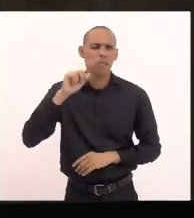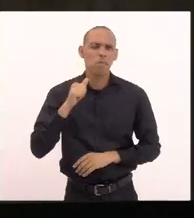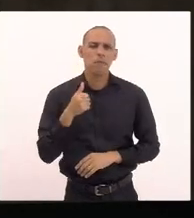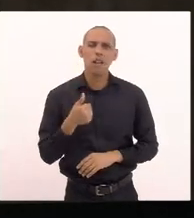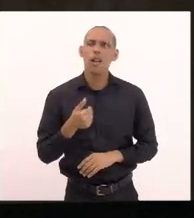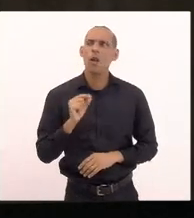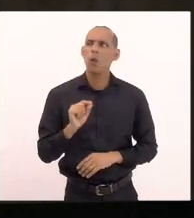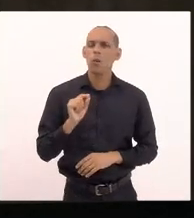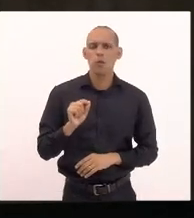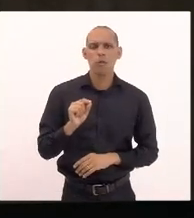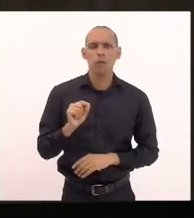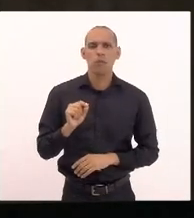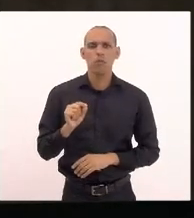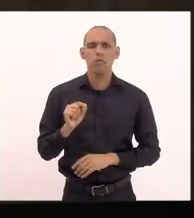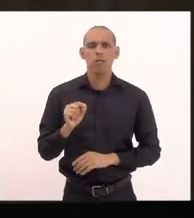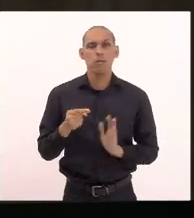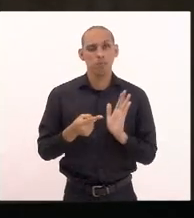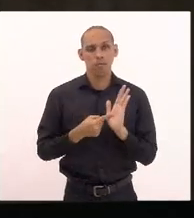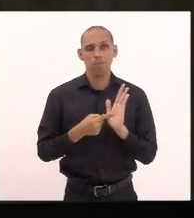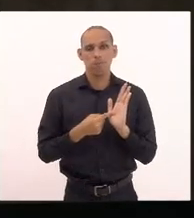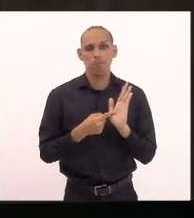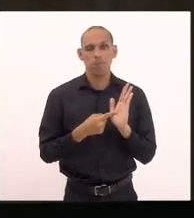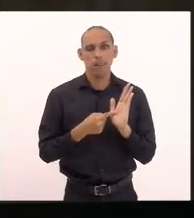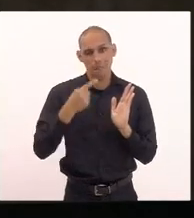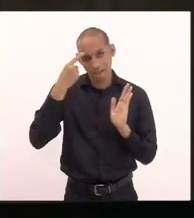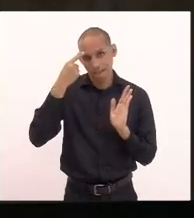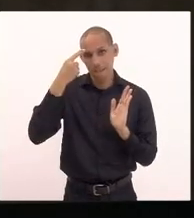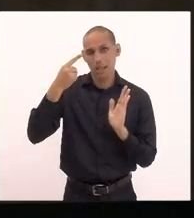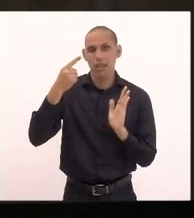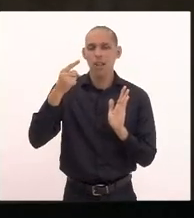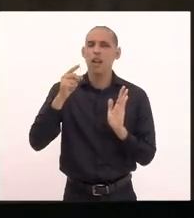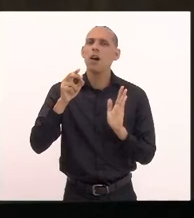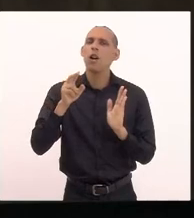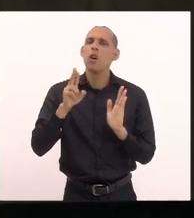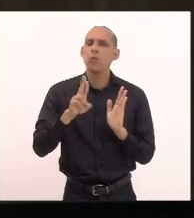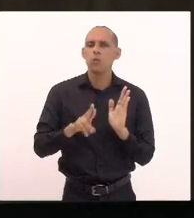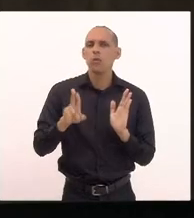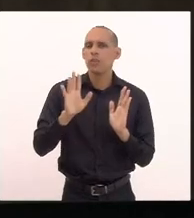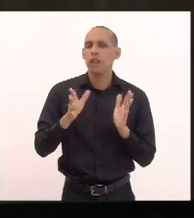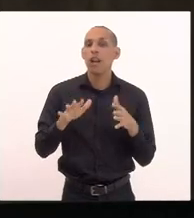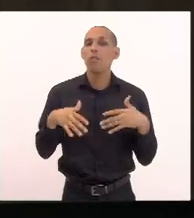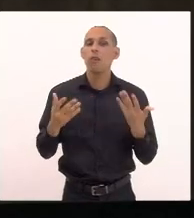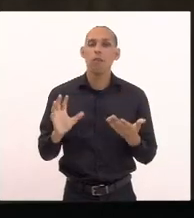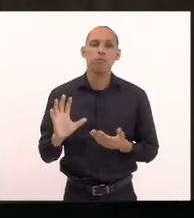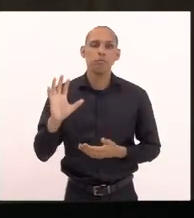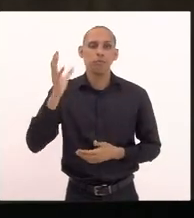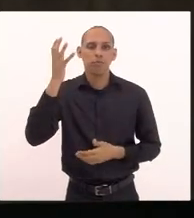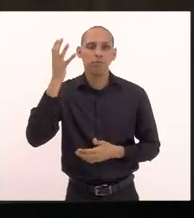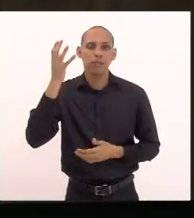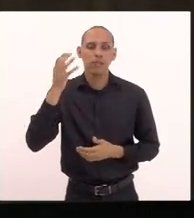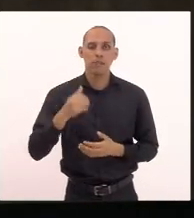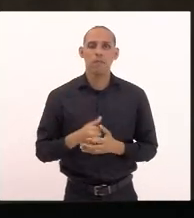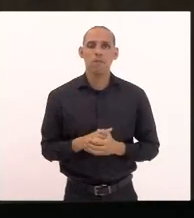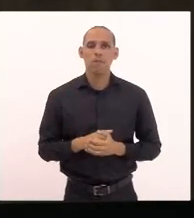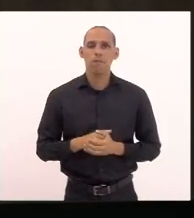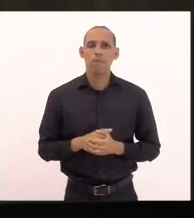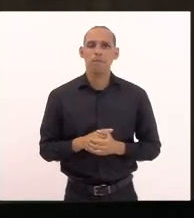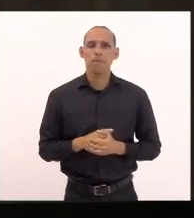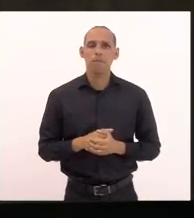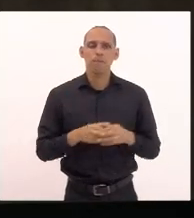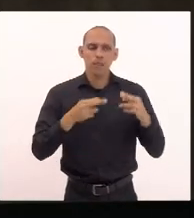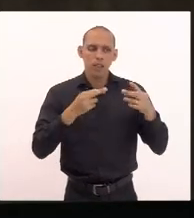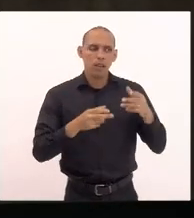presidente, que essa hipótese foi usada quando da calamidade pública da